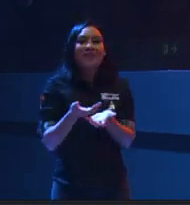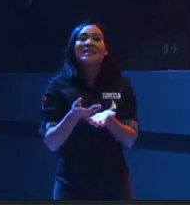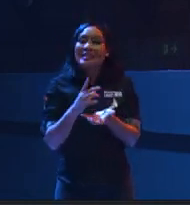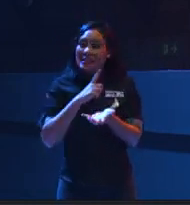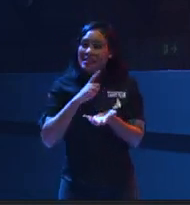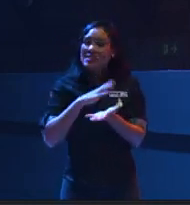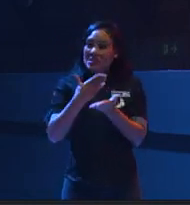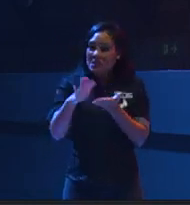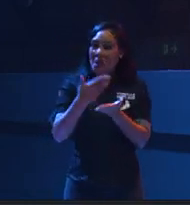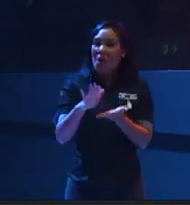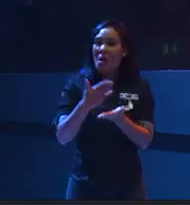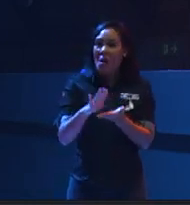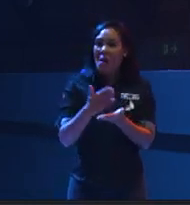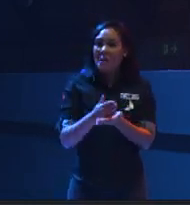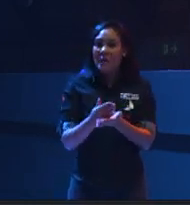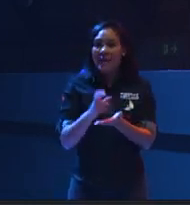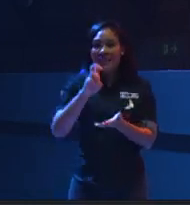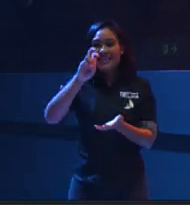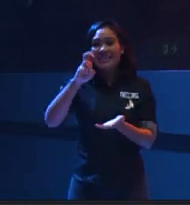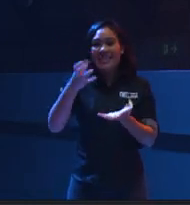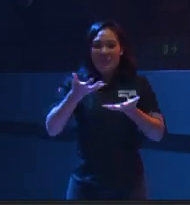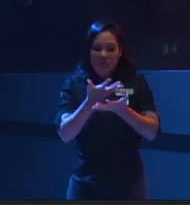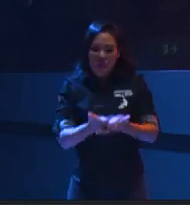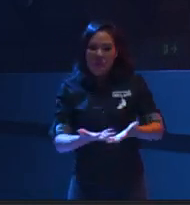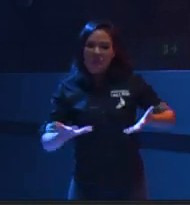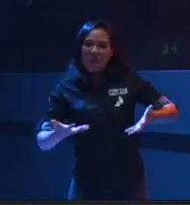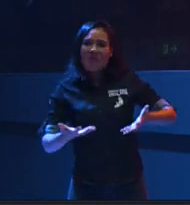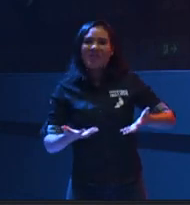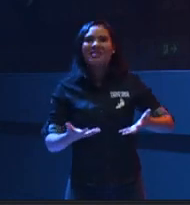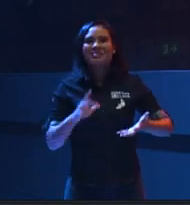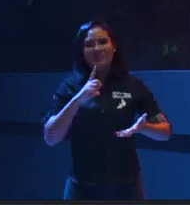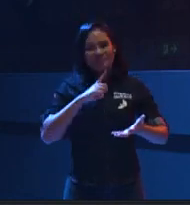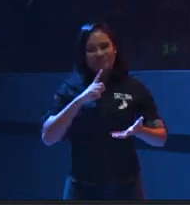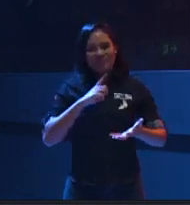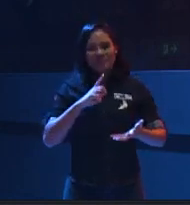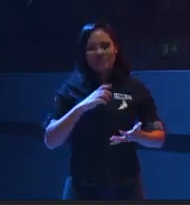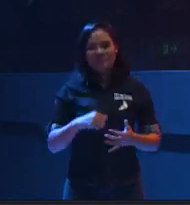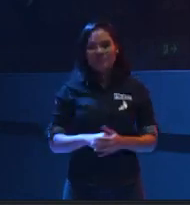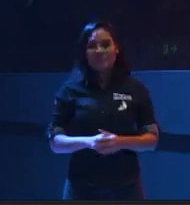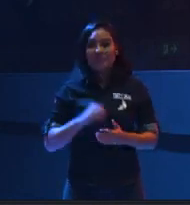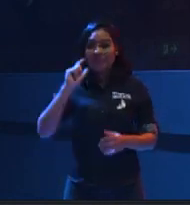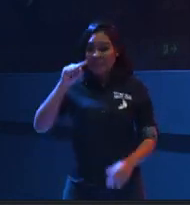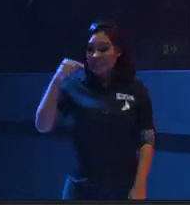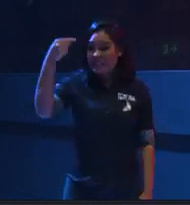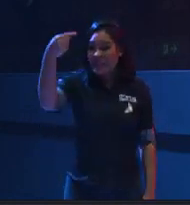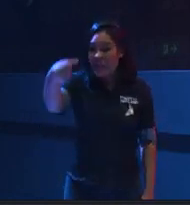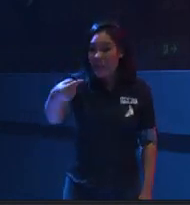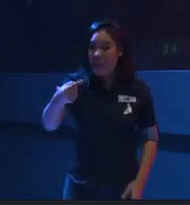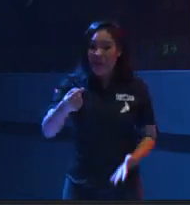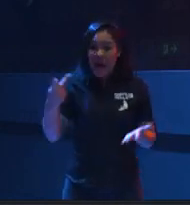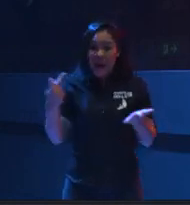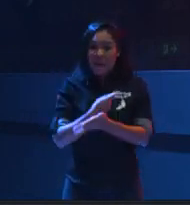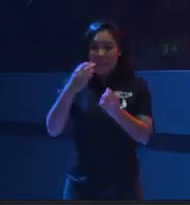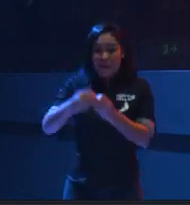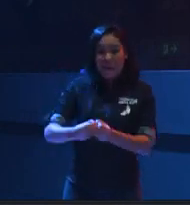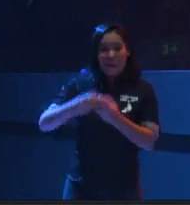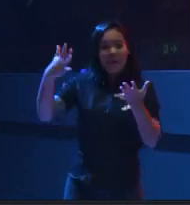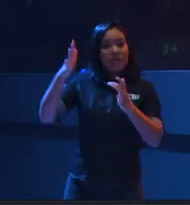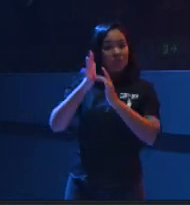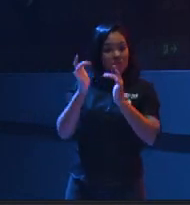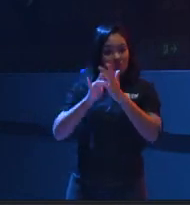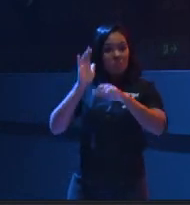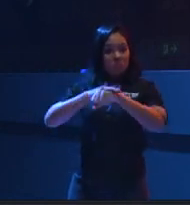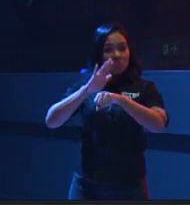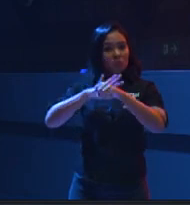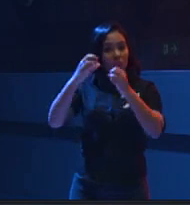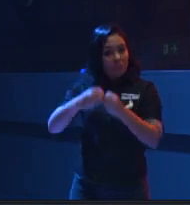Pães de cevada deixados por aqueles que tinham comido depois de ver o sinal miraculoso que Jesus tinha